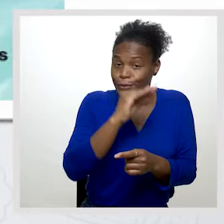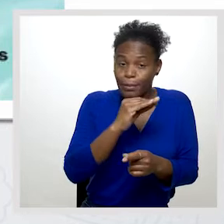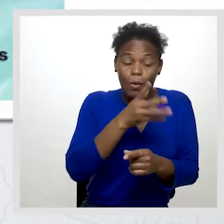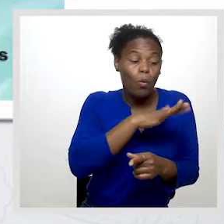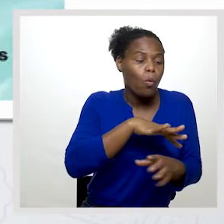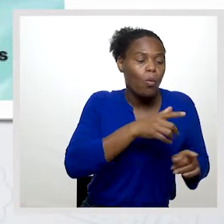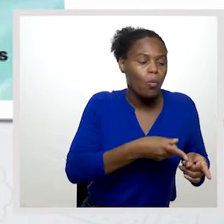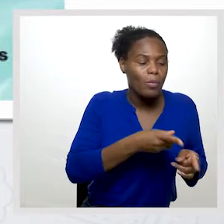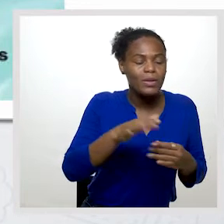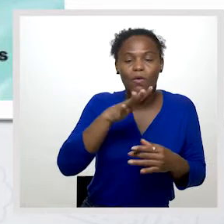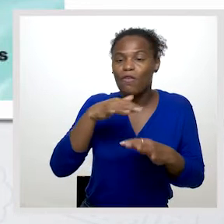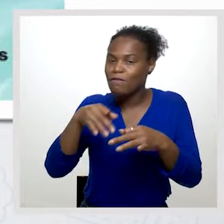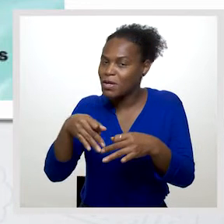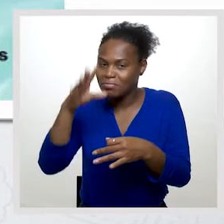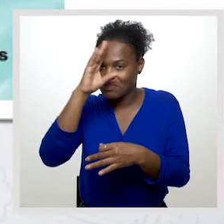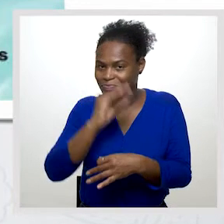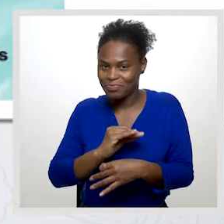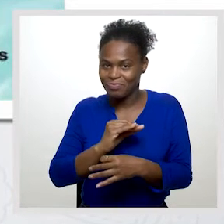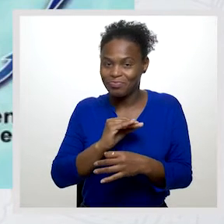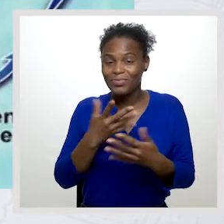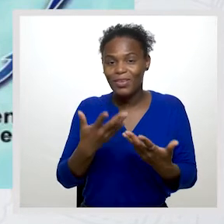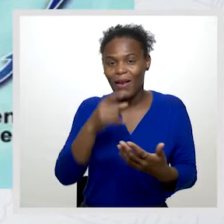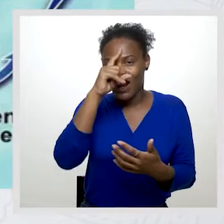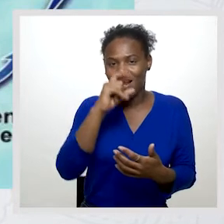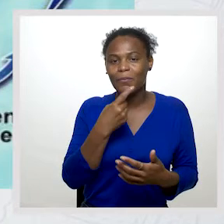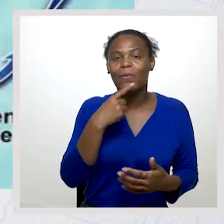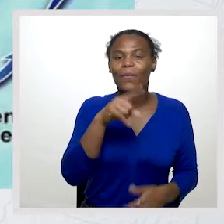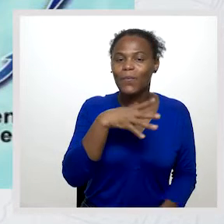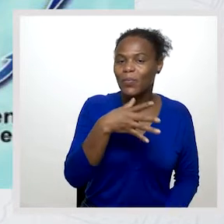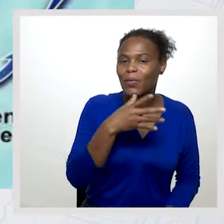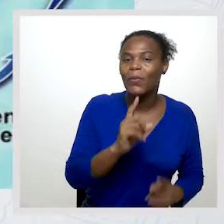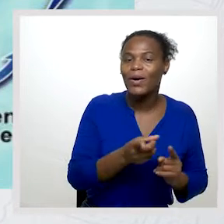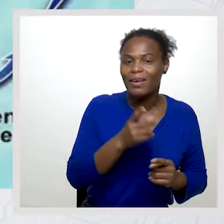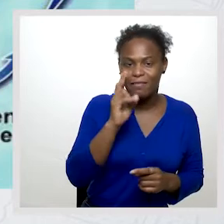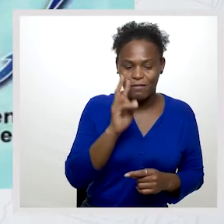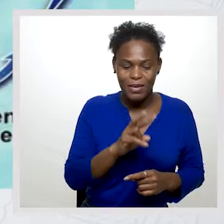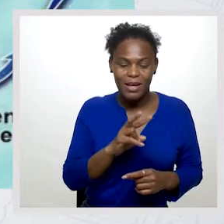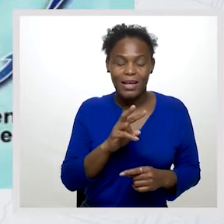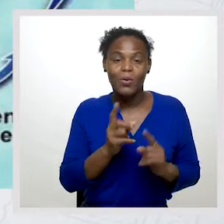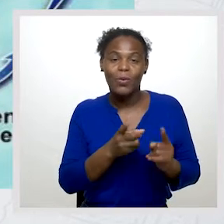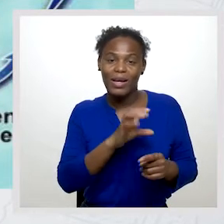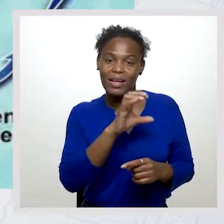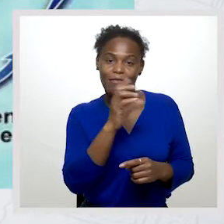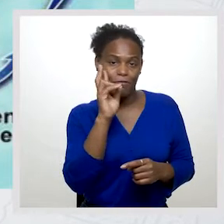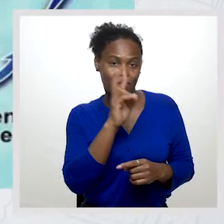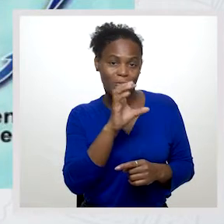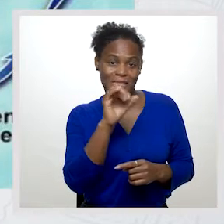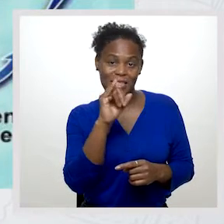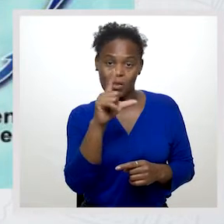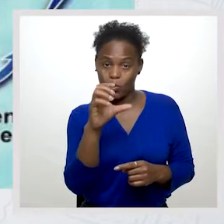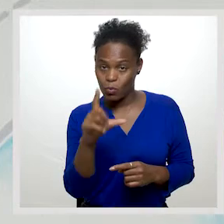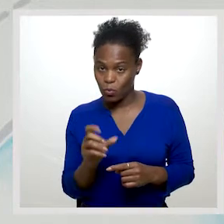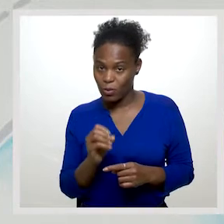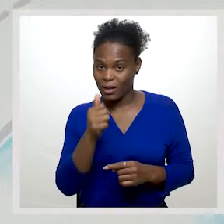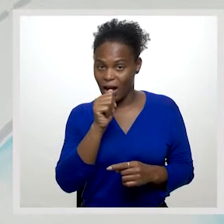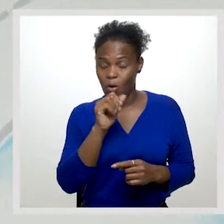onde começa e nem onde termina. Agora, recapitulando o que vimos acerca do ciclo